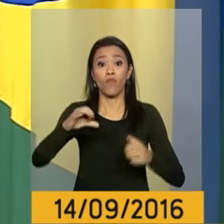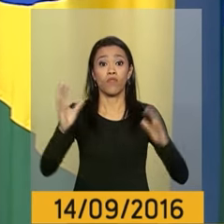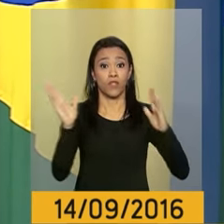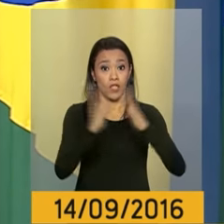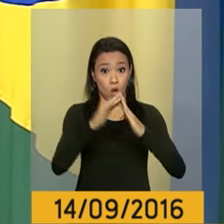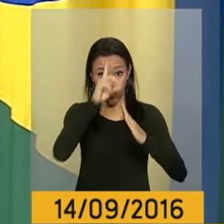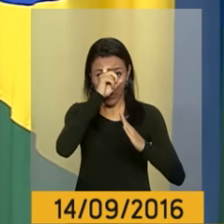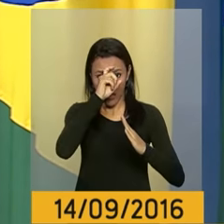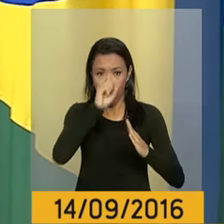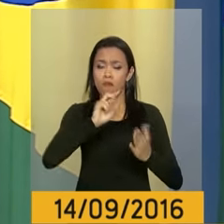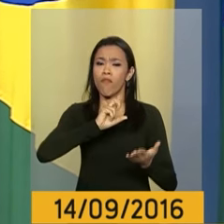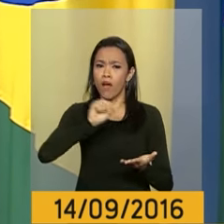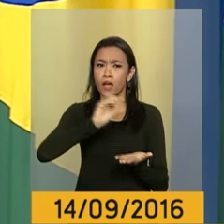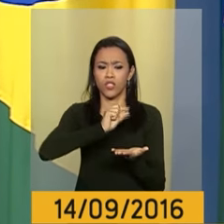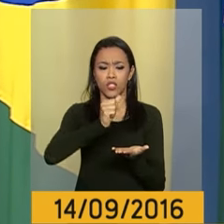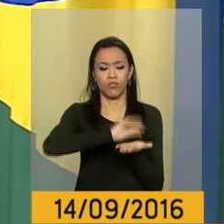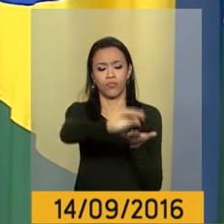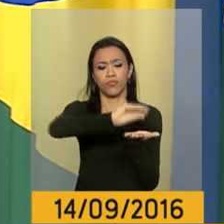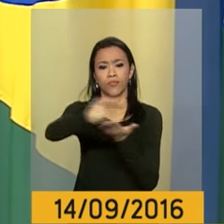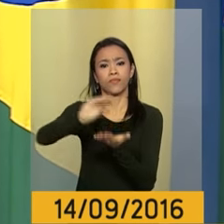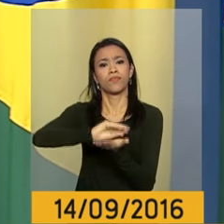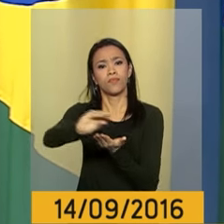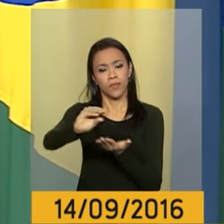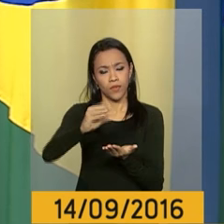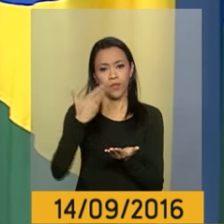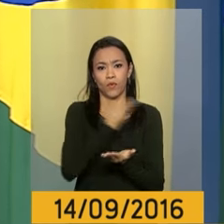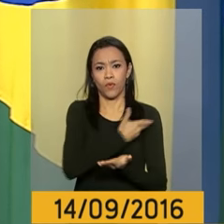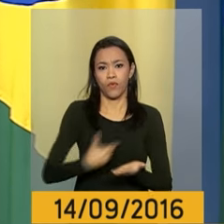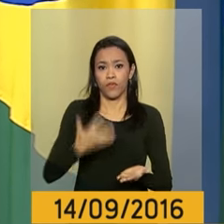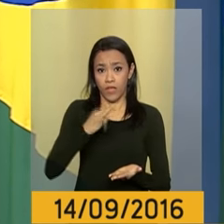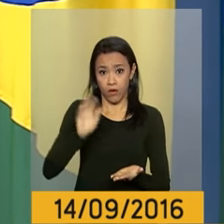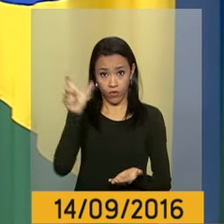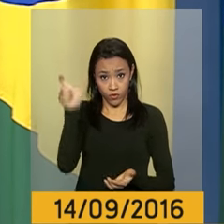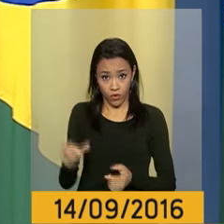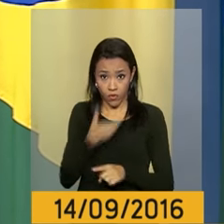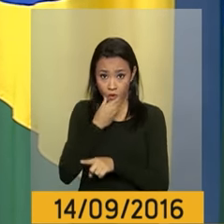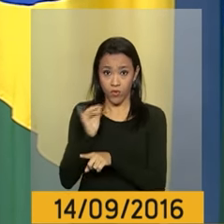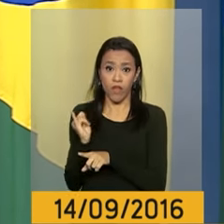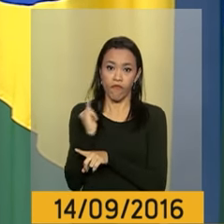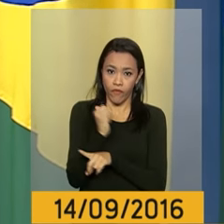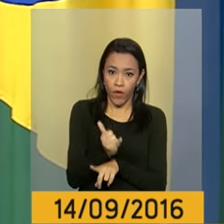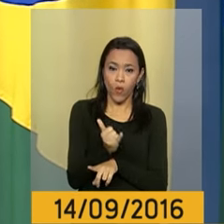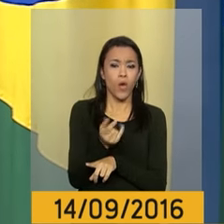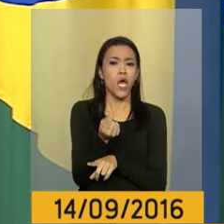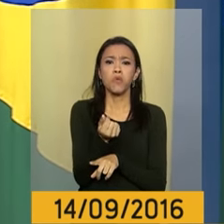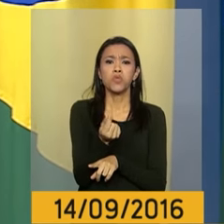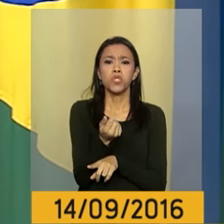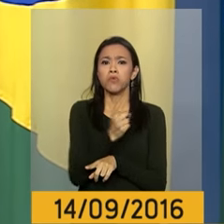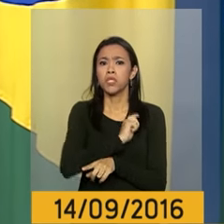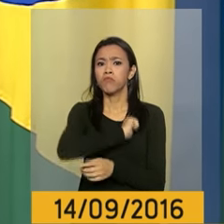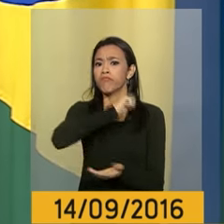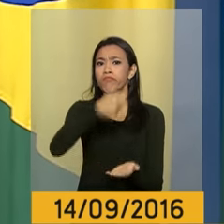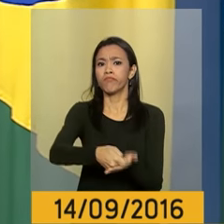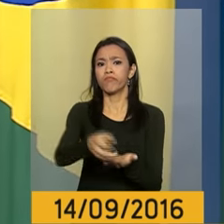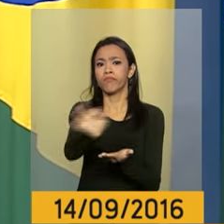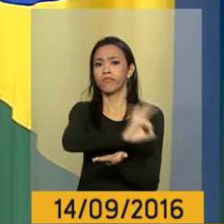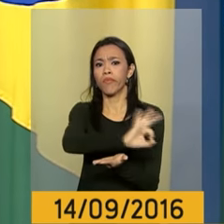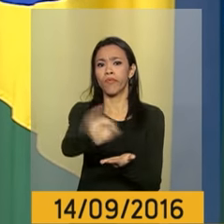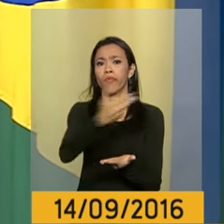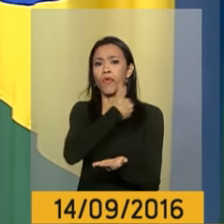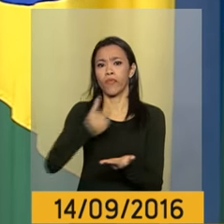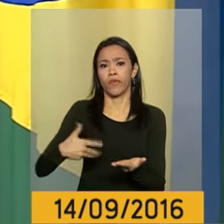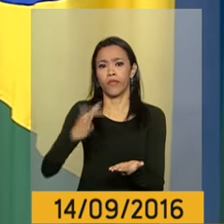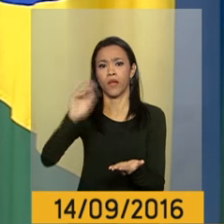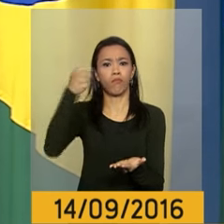receber verbas de custeio do governo federal. Como disse o Ricardo, eram verbas que não estavam sendo pagas pelo governo federal,